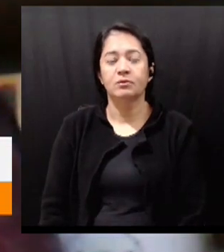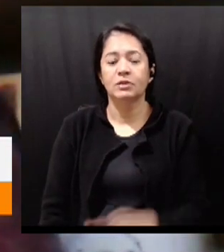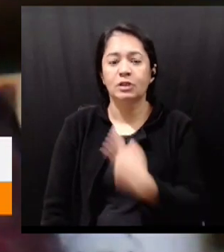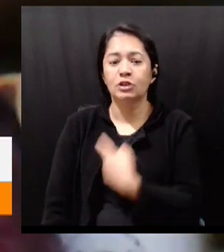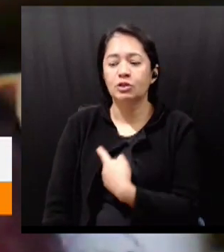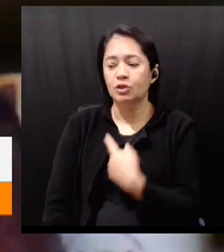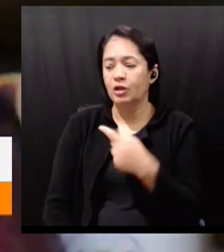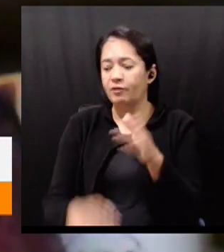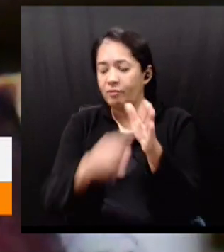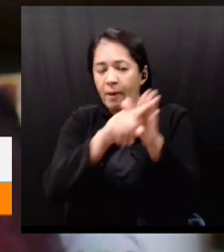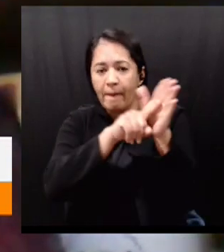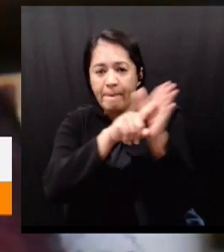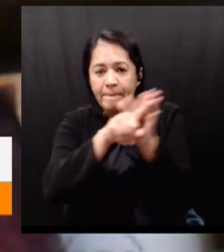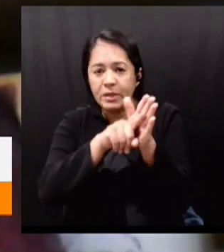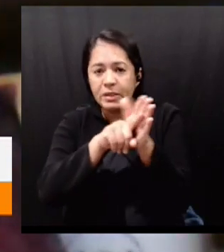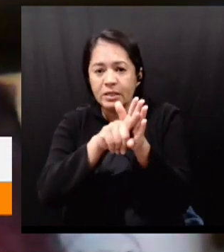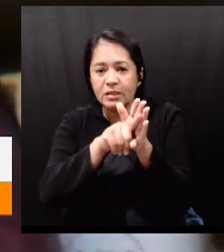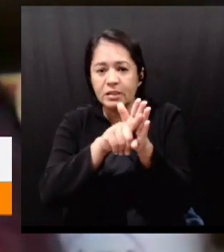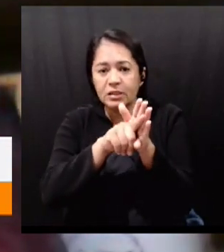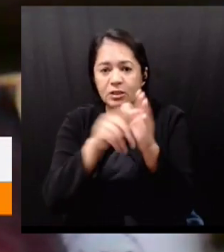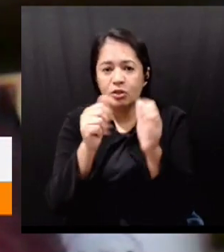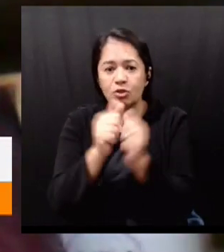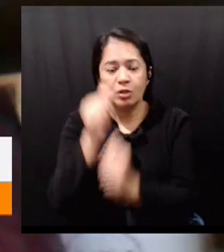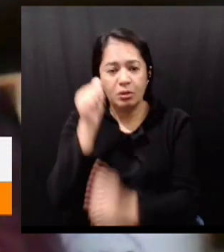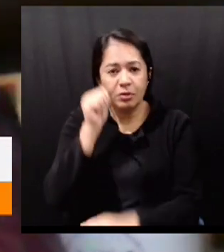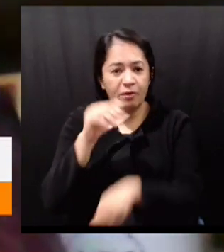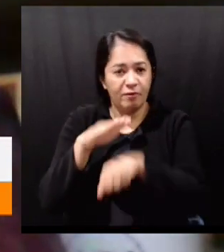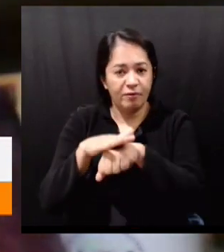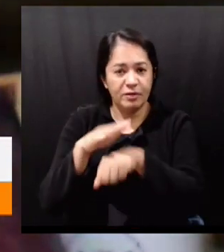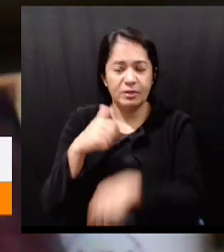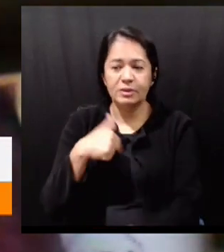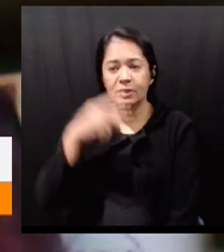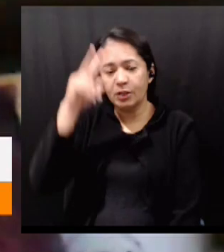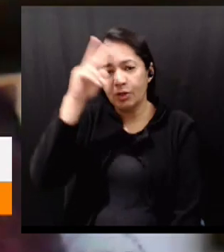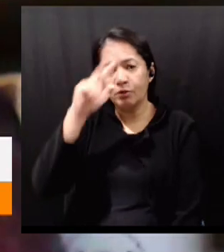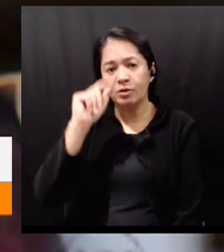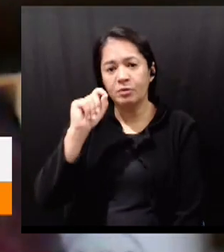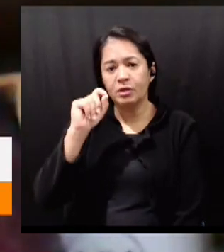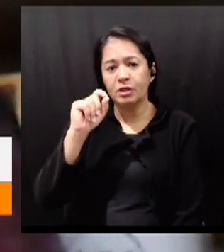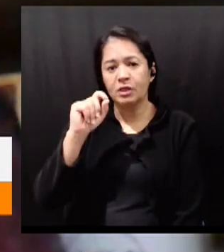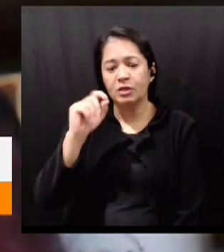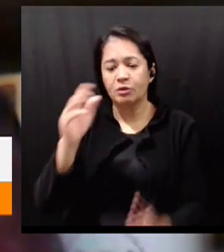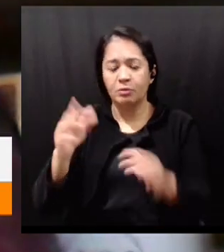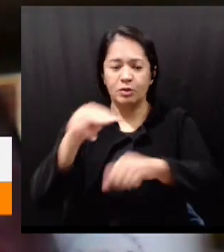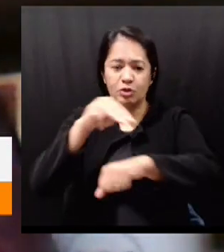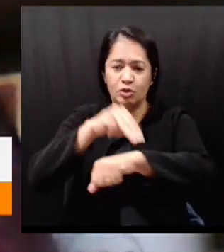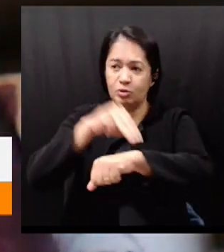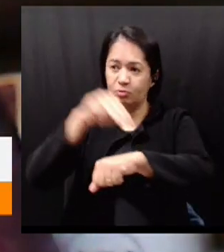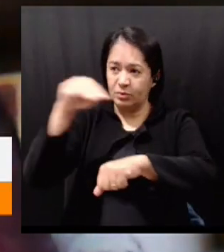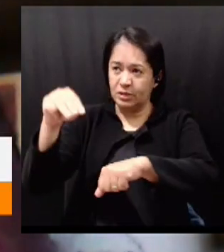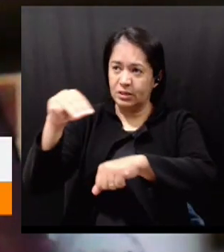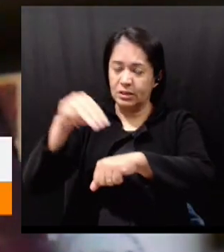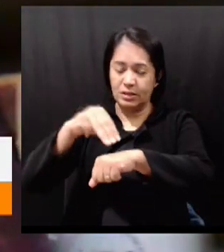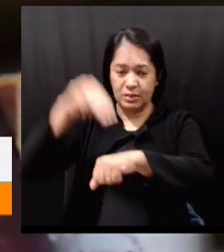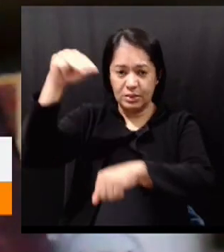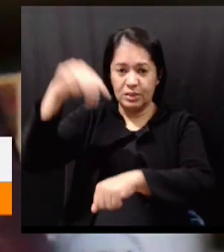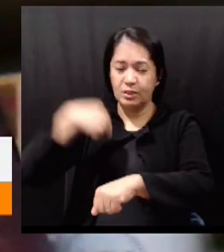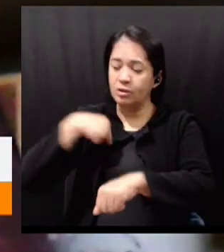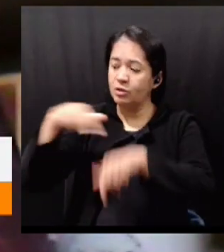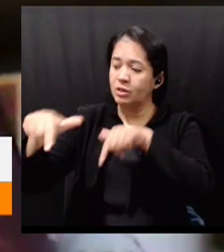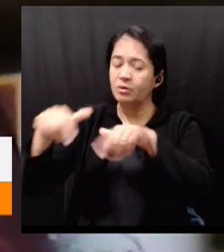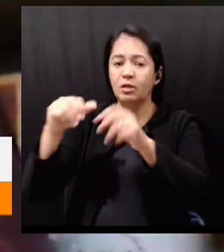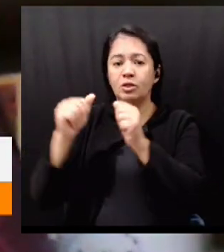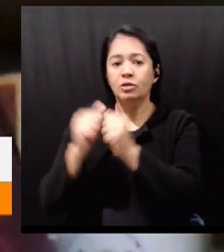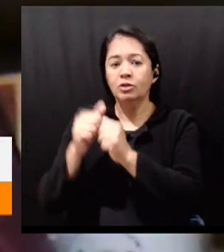as mulheres, eu lembro que no mestrado eu trabalhei com mulheres, né, do campo, e a mulher